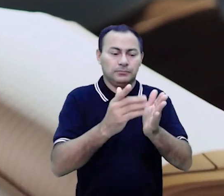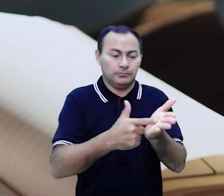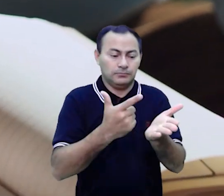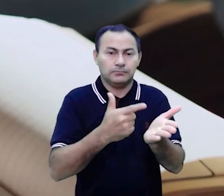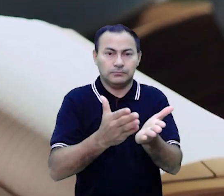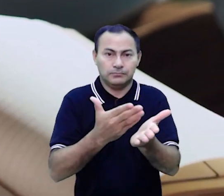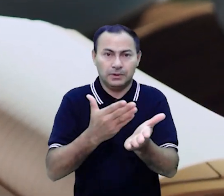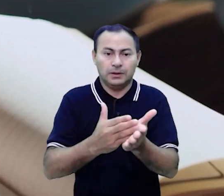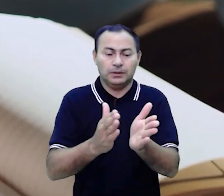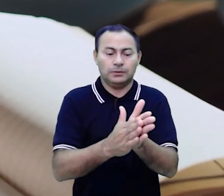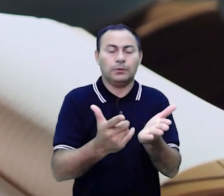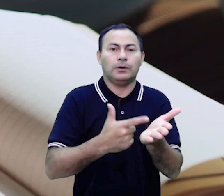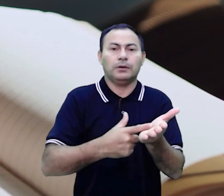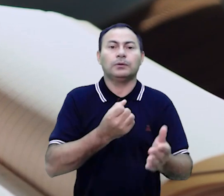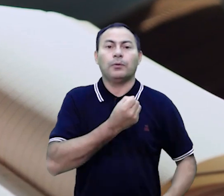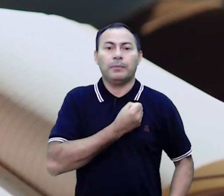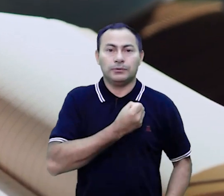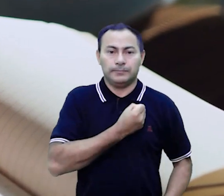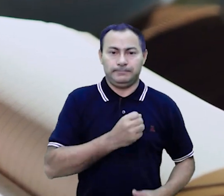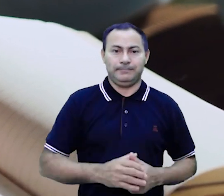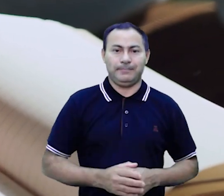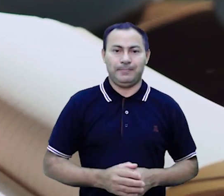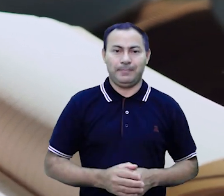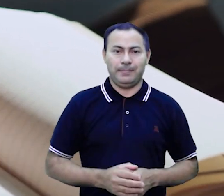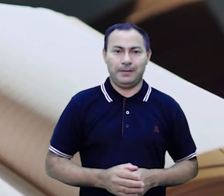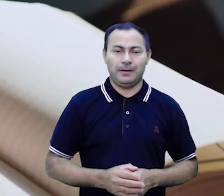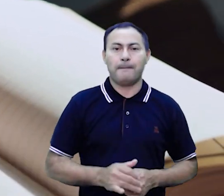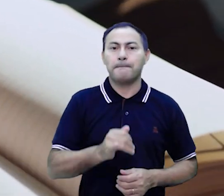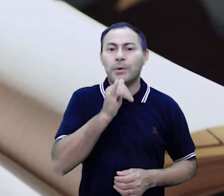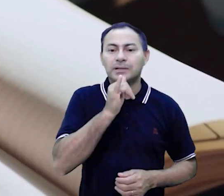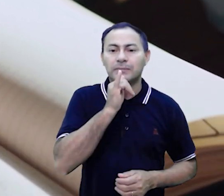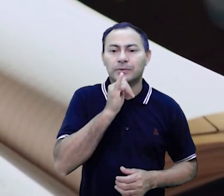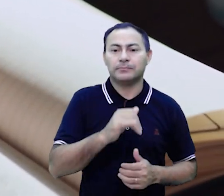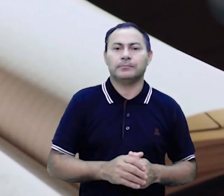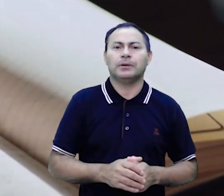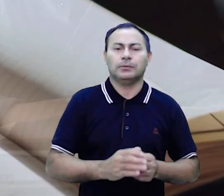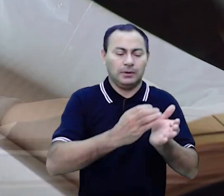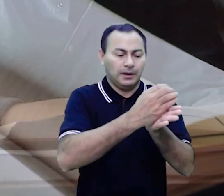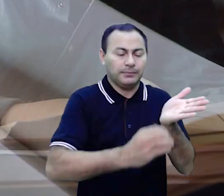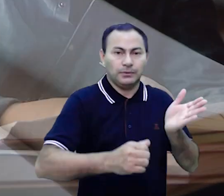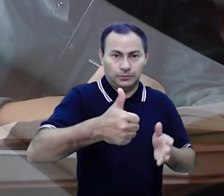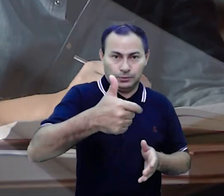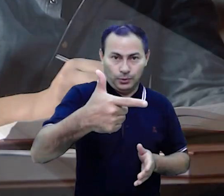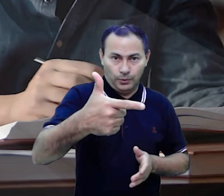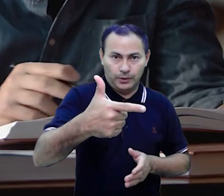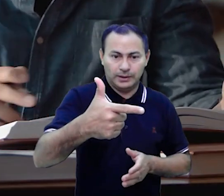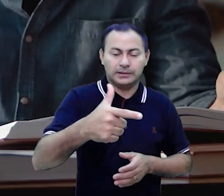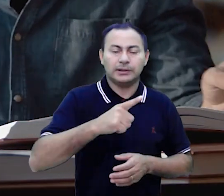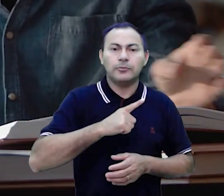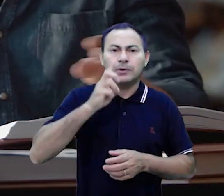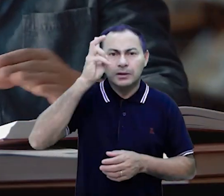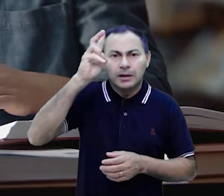mais algumas páginas do livro de Números. Por exemplo, no capítulo